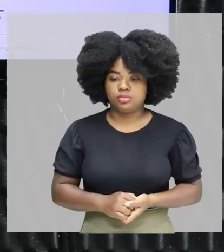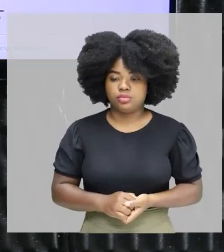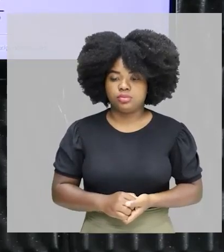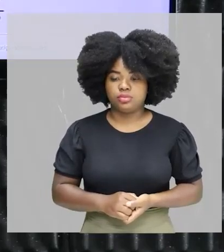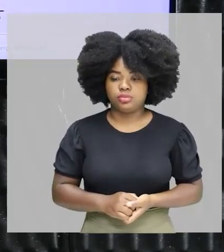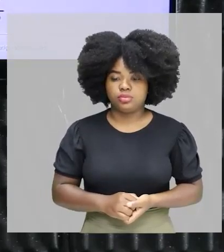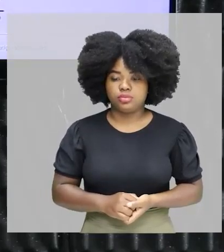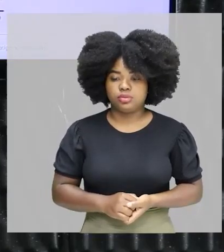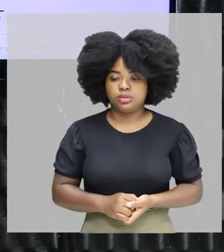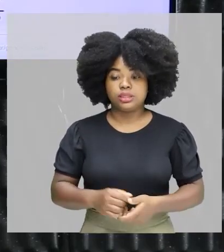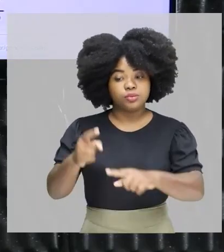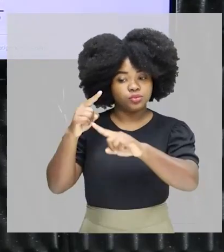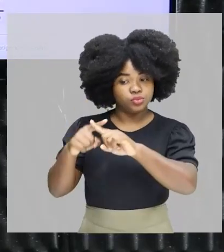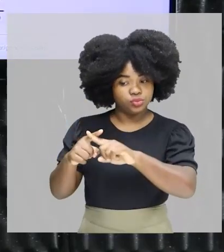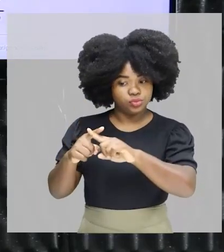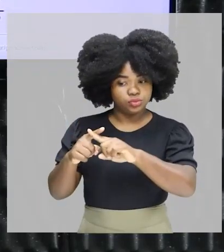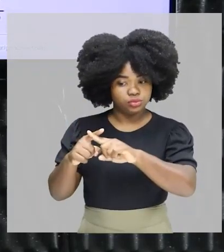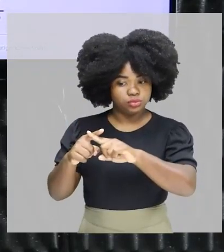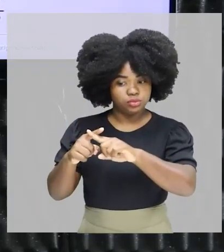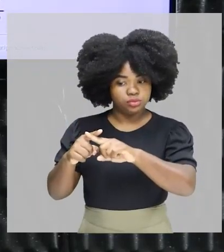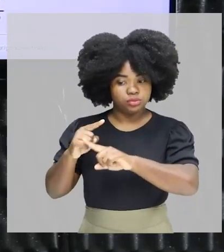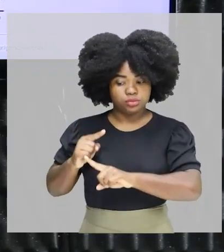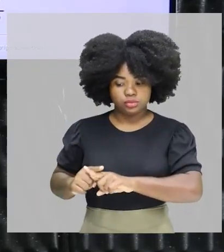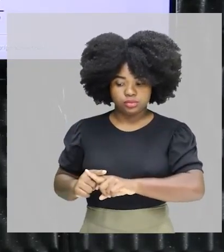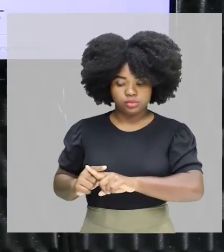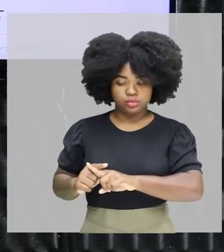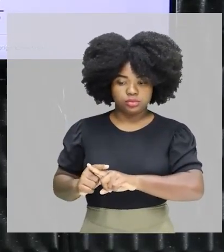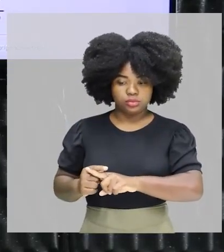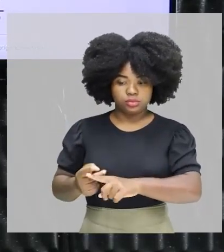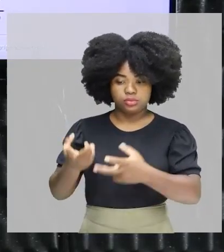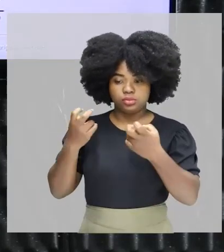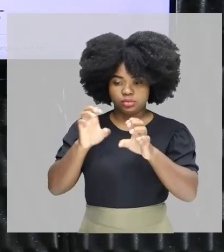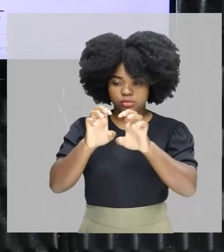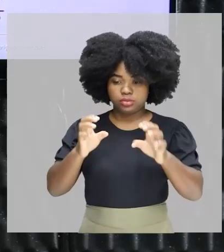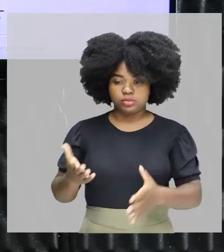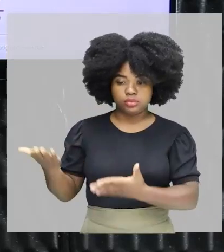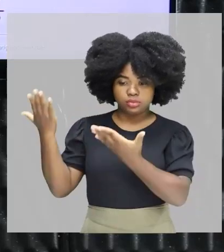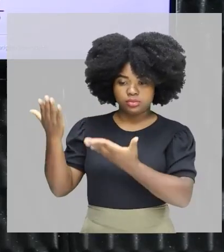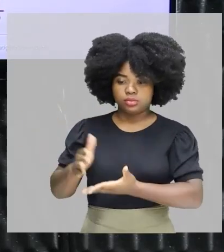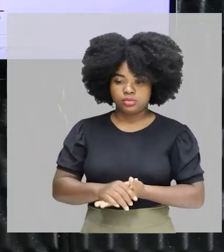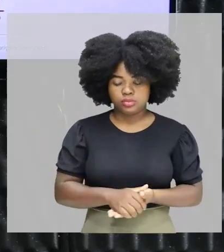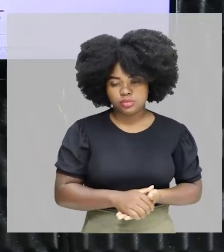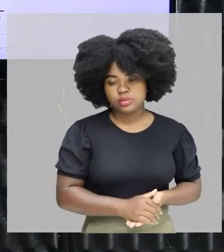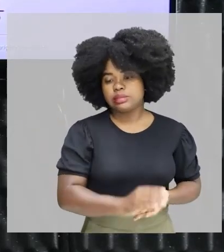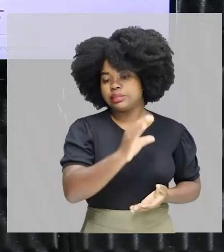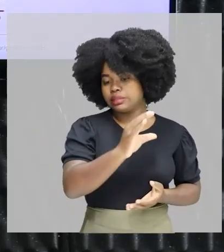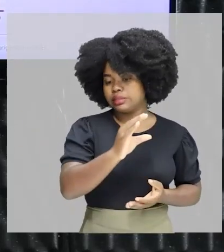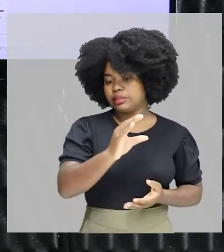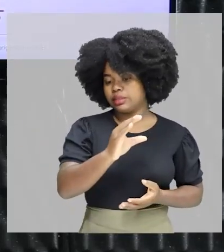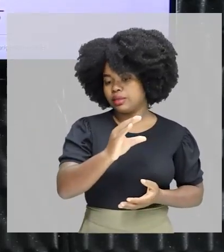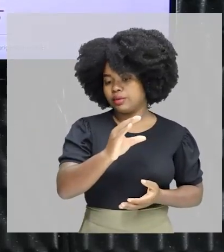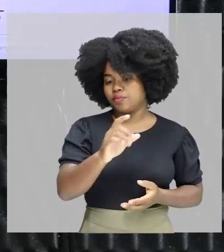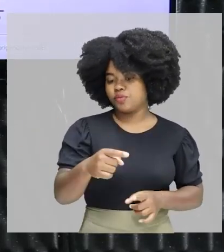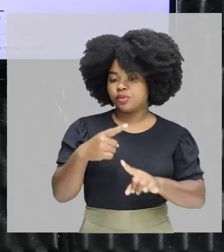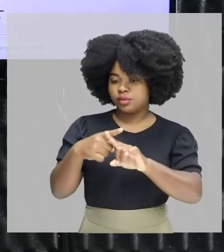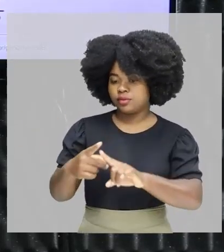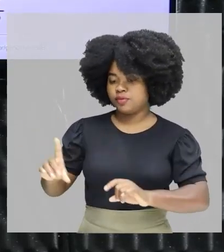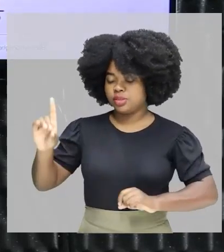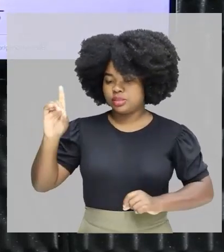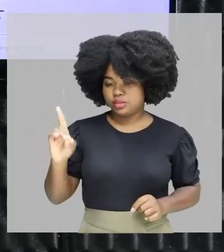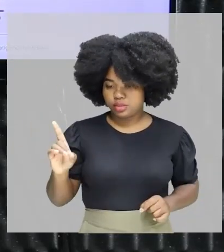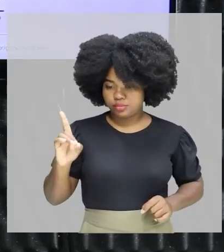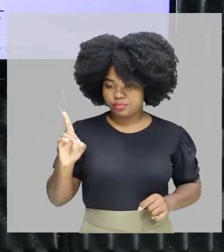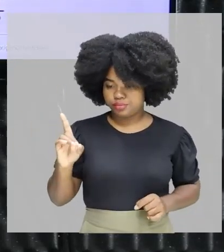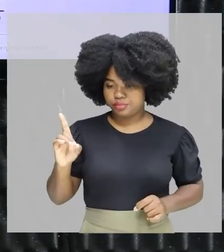o produto dos produtos. Então, eu vou multiplicar a concentração de C pela concentração de